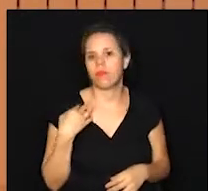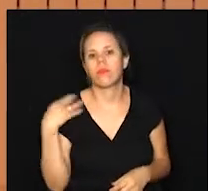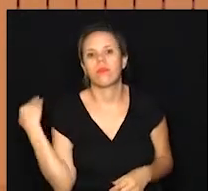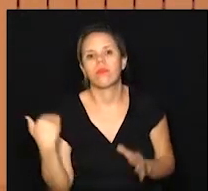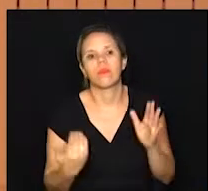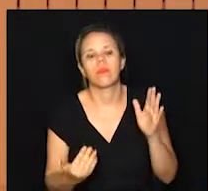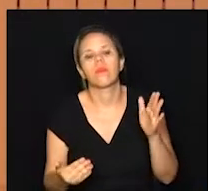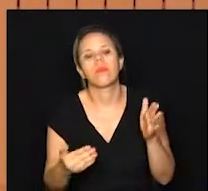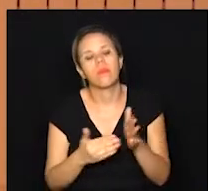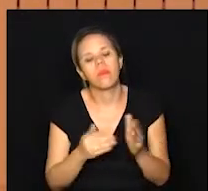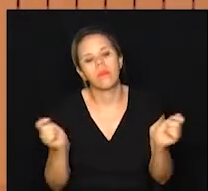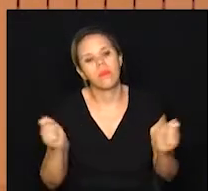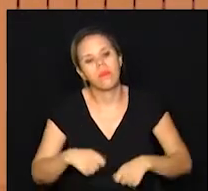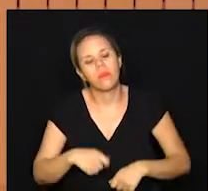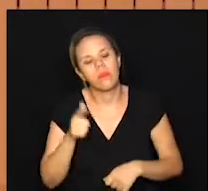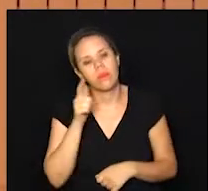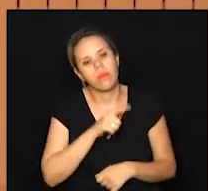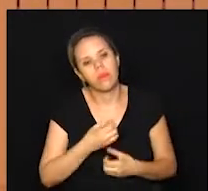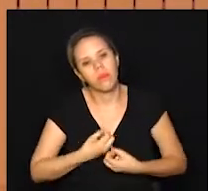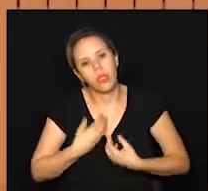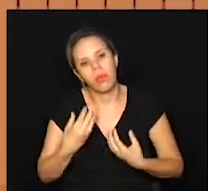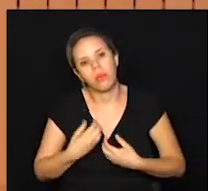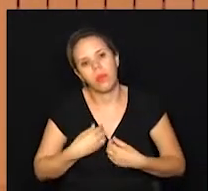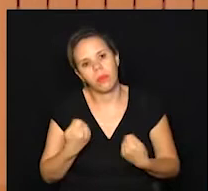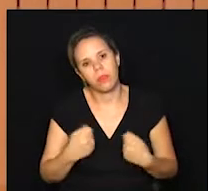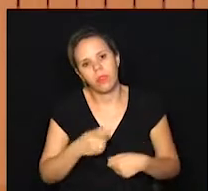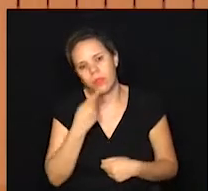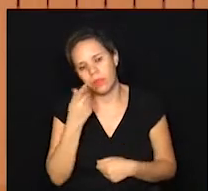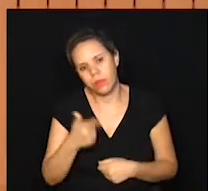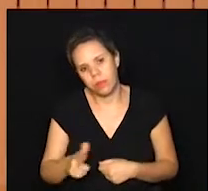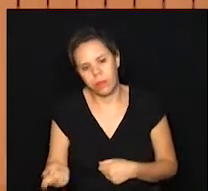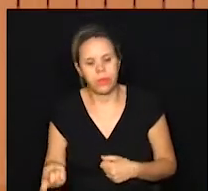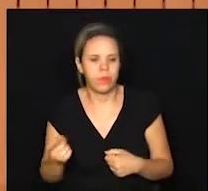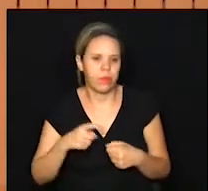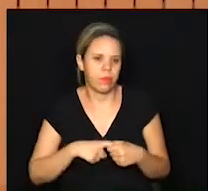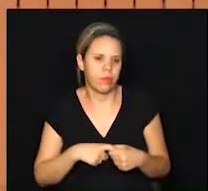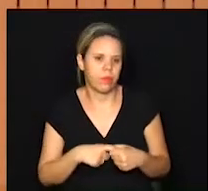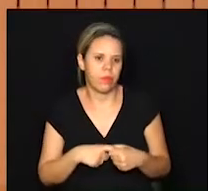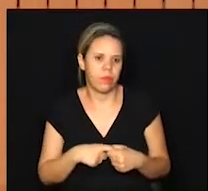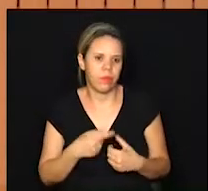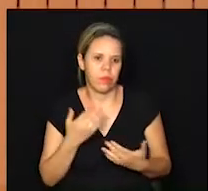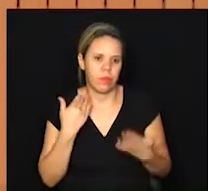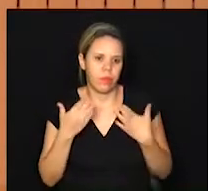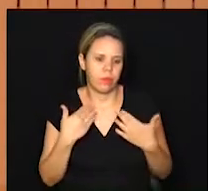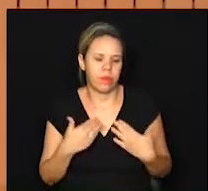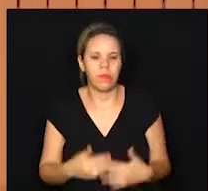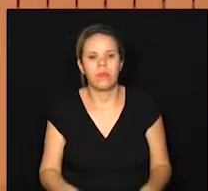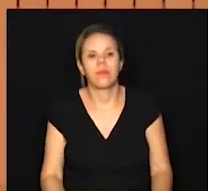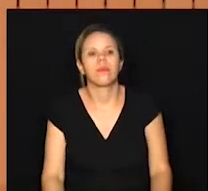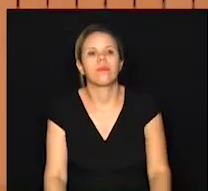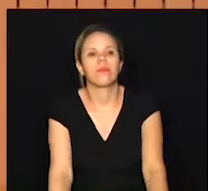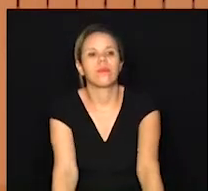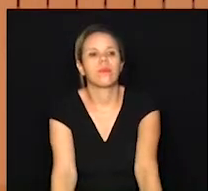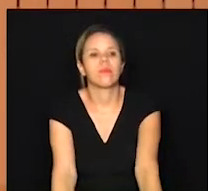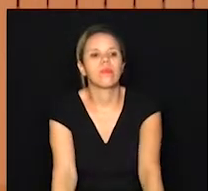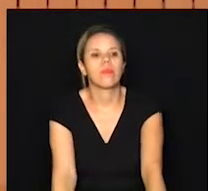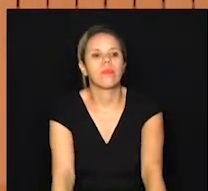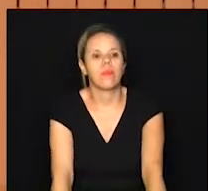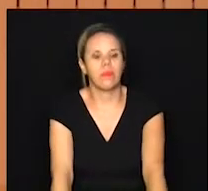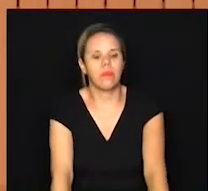de informação. Se necessário for, a gente repete uma nova rodada. Por favor, Luiz Fernando.